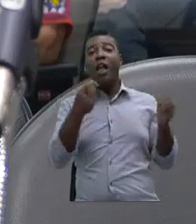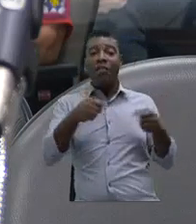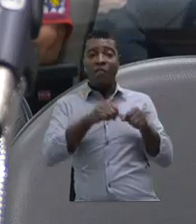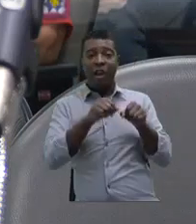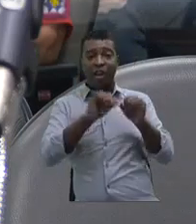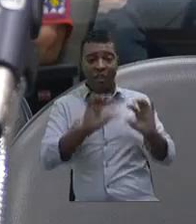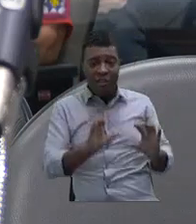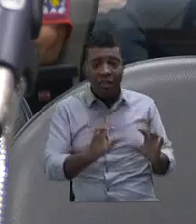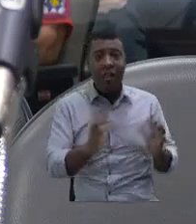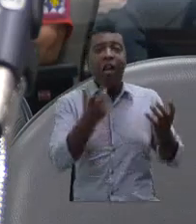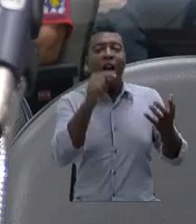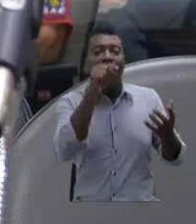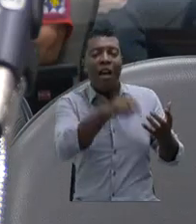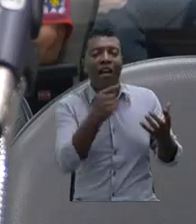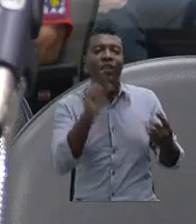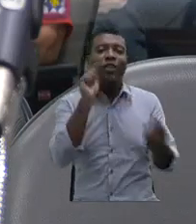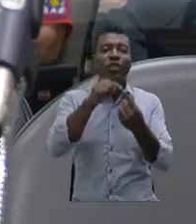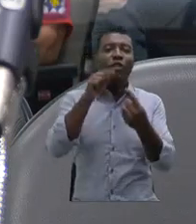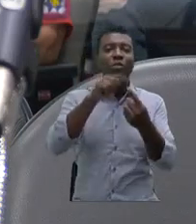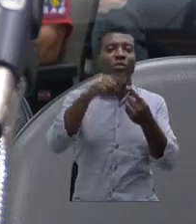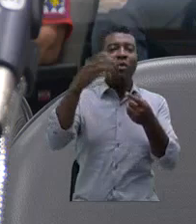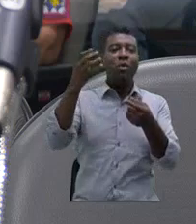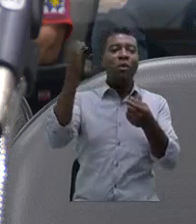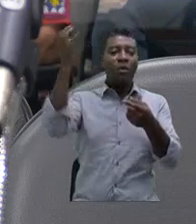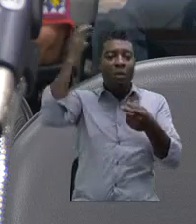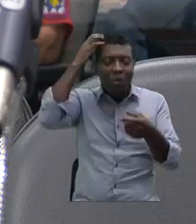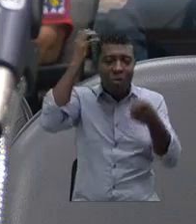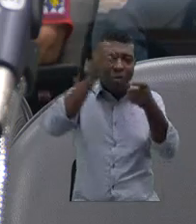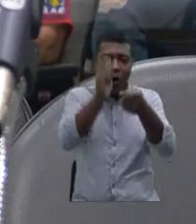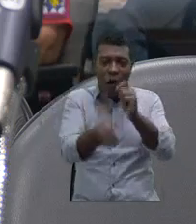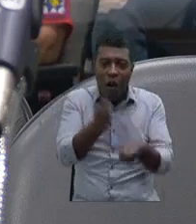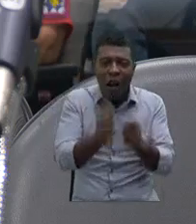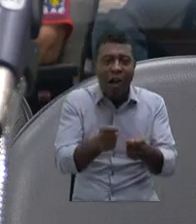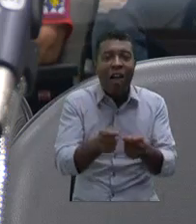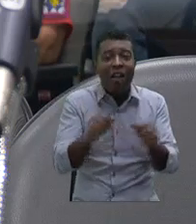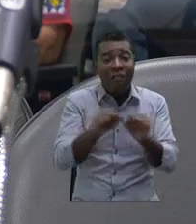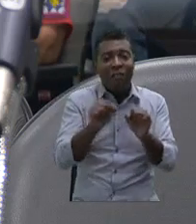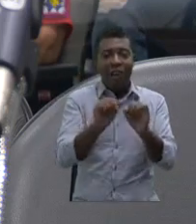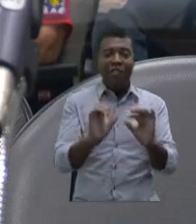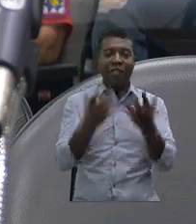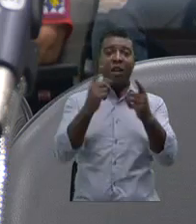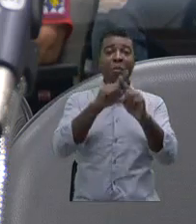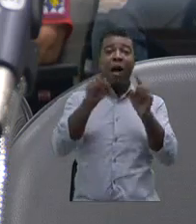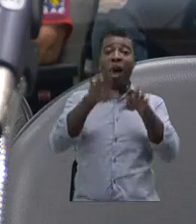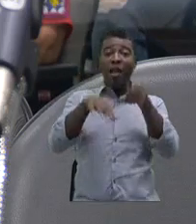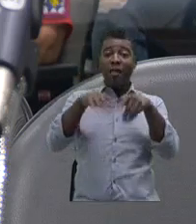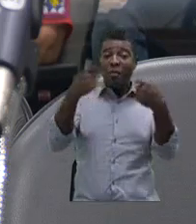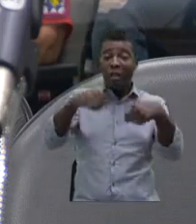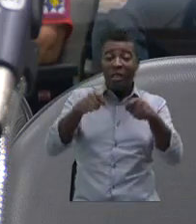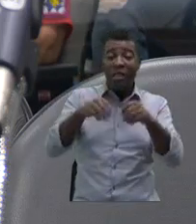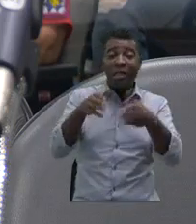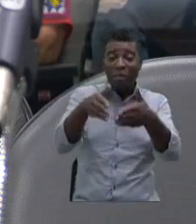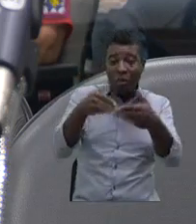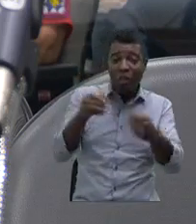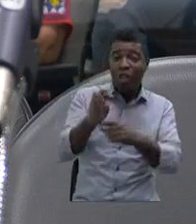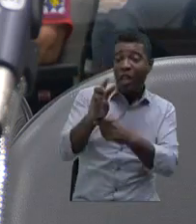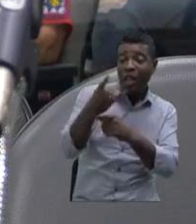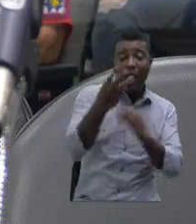festa, mas, às vezes, ele tem que pedir 3 orçamentos para comprar o